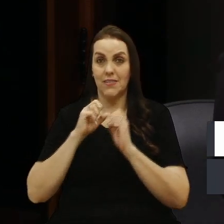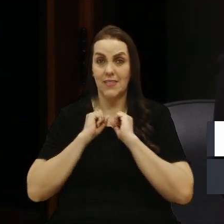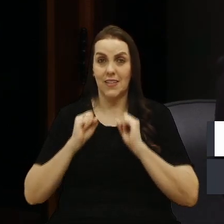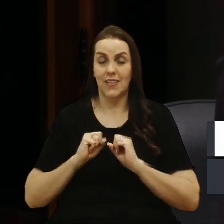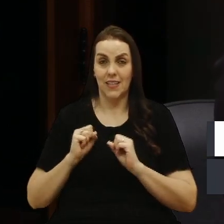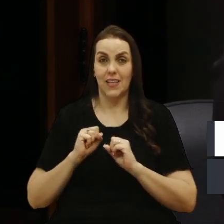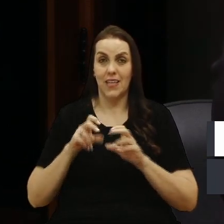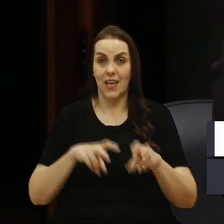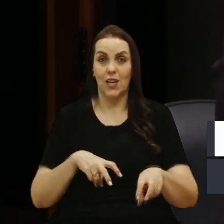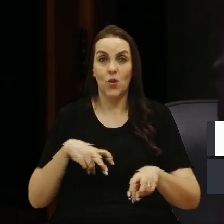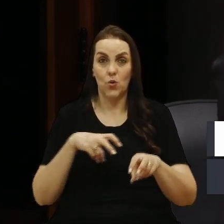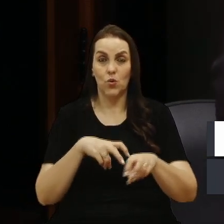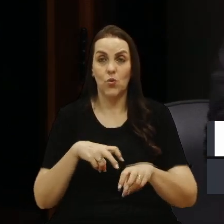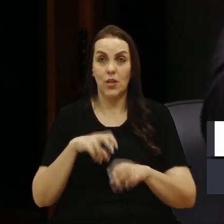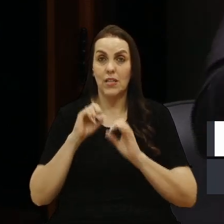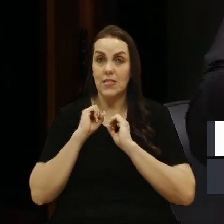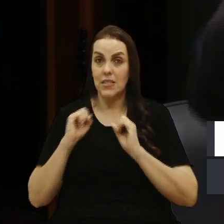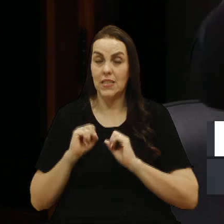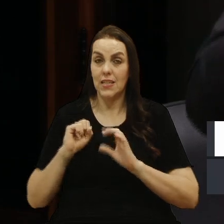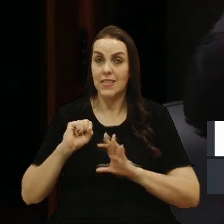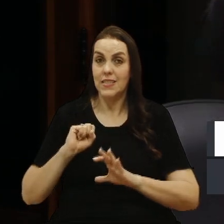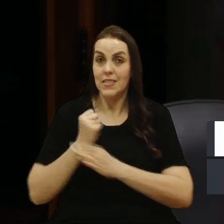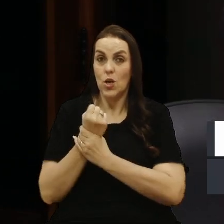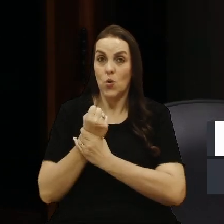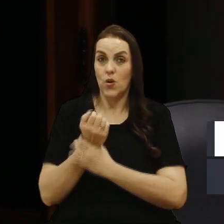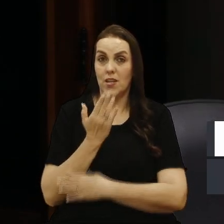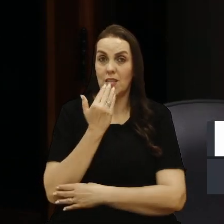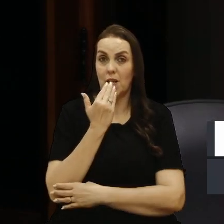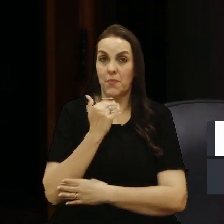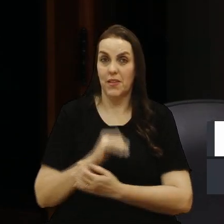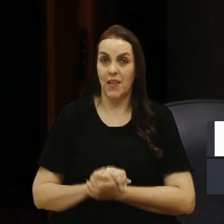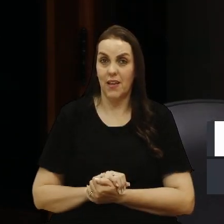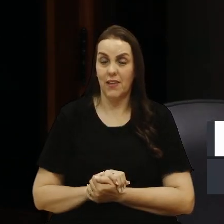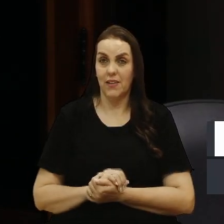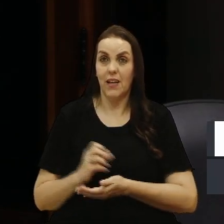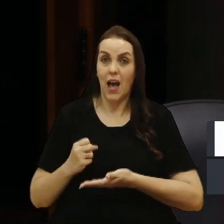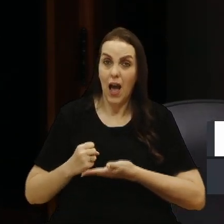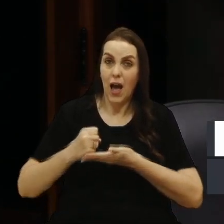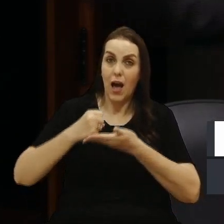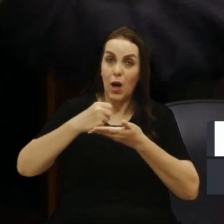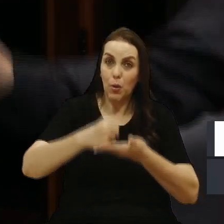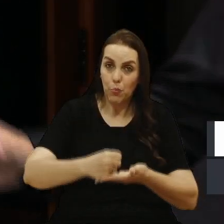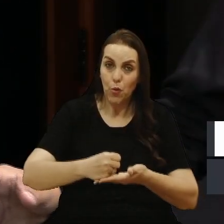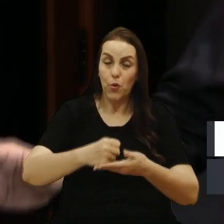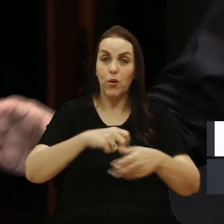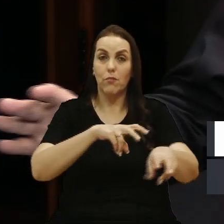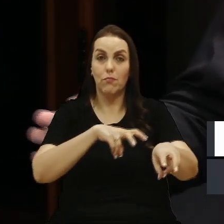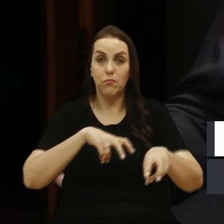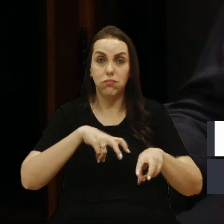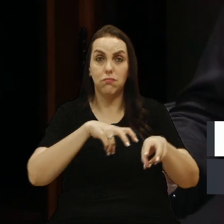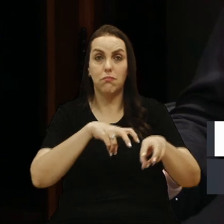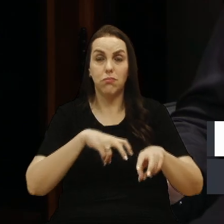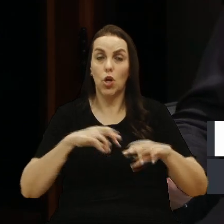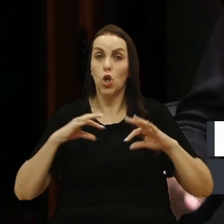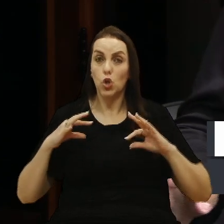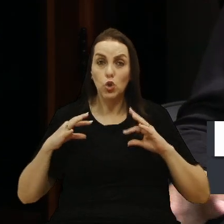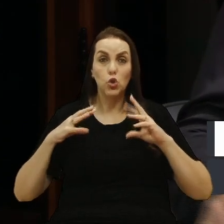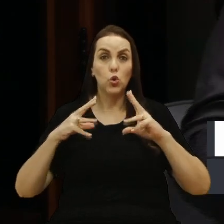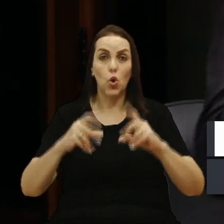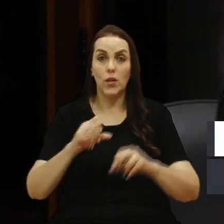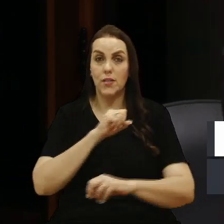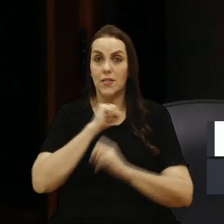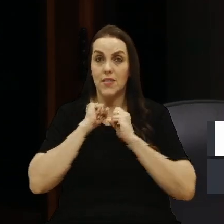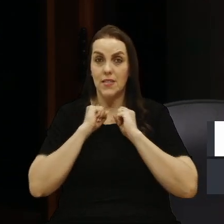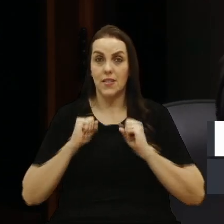de Segurança Alimentar, porque aquilo que compete a apoiar os pequenos agricultores tem que ser transversal às outras